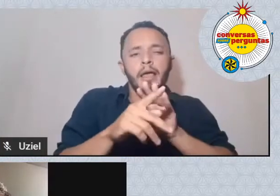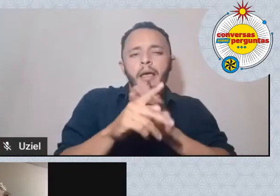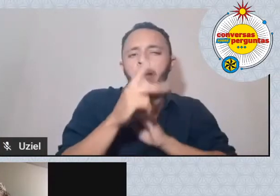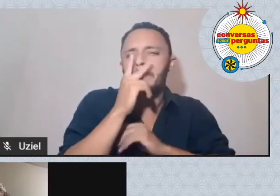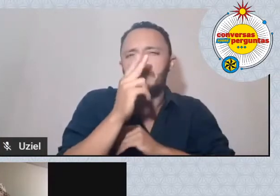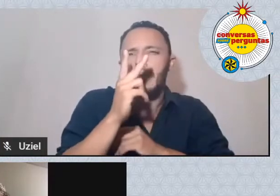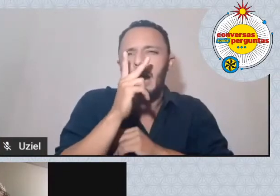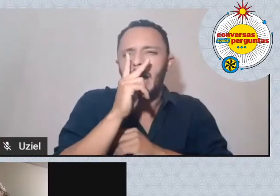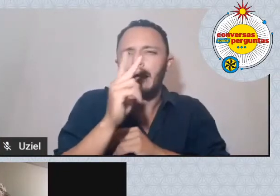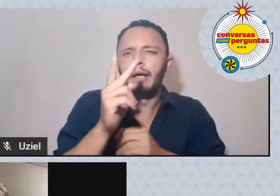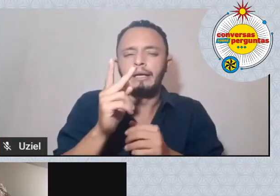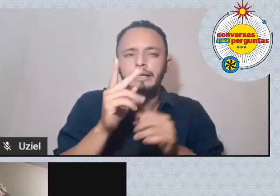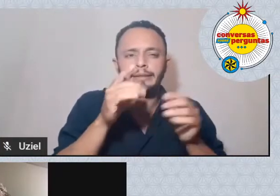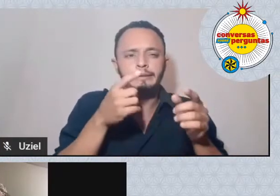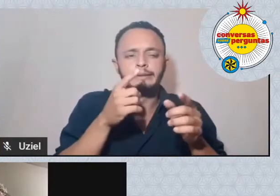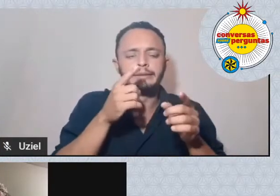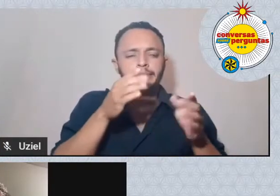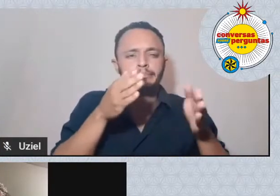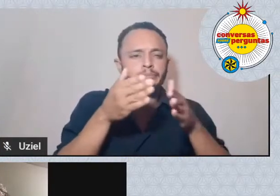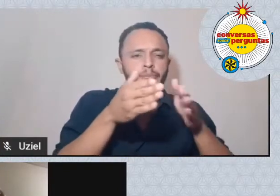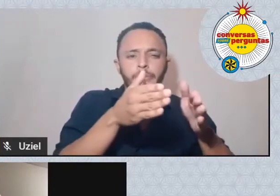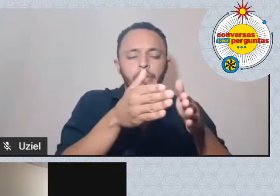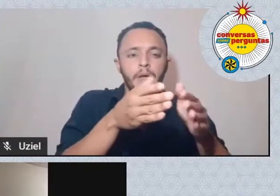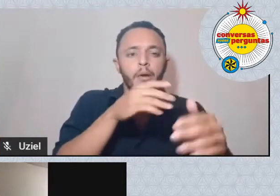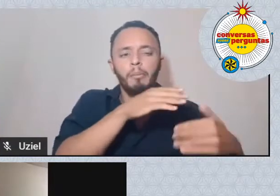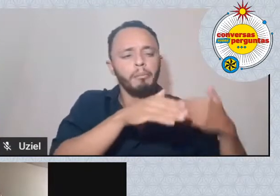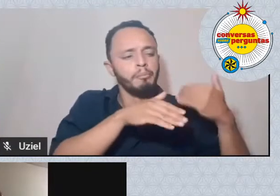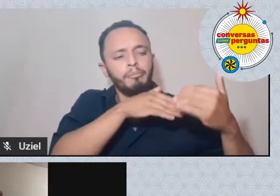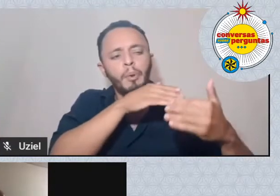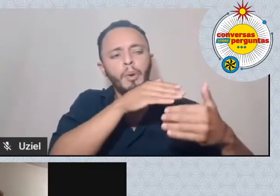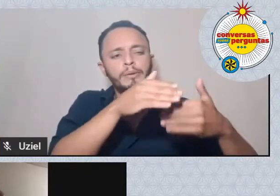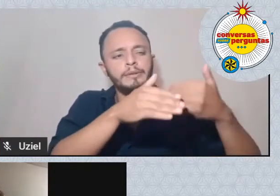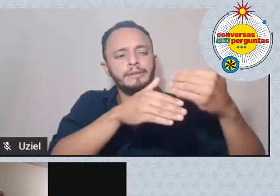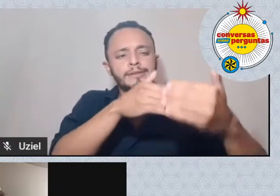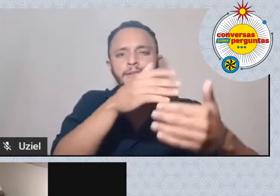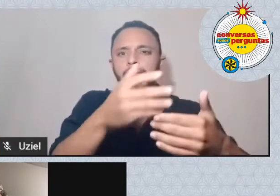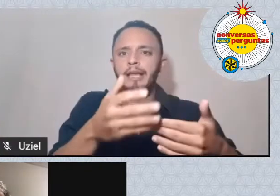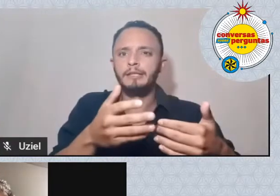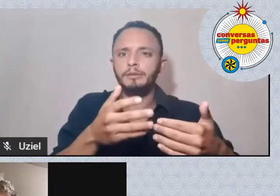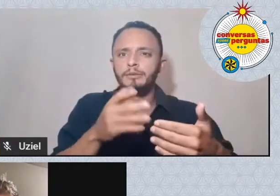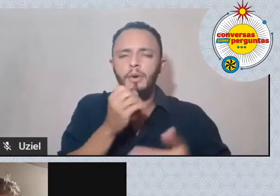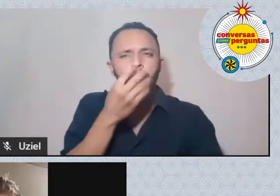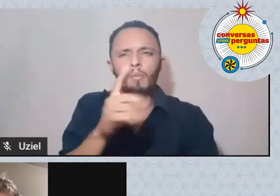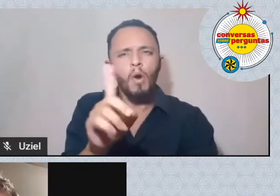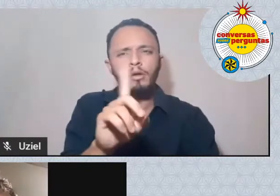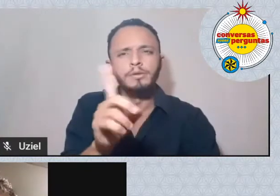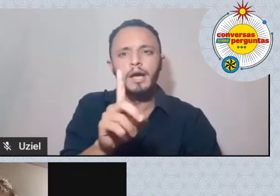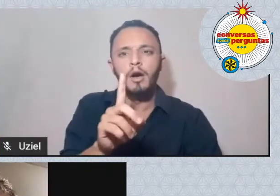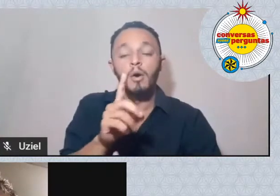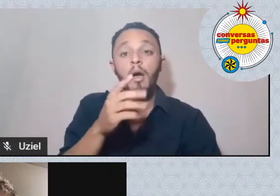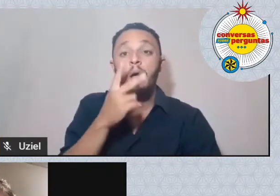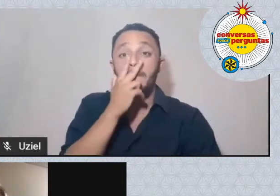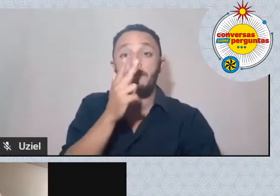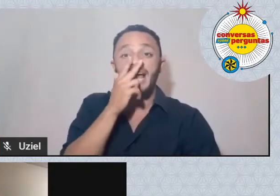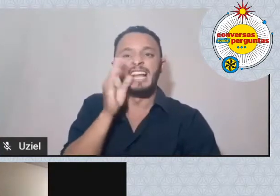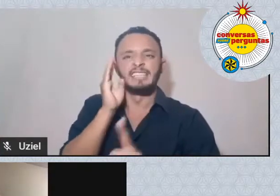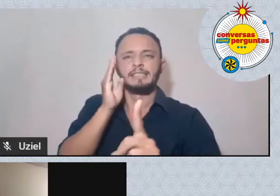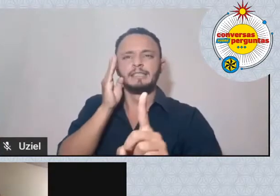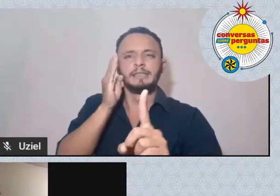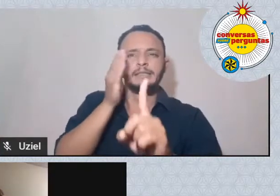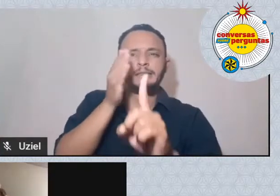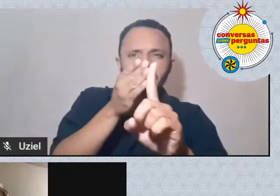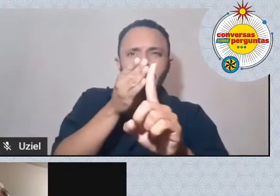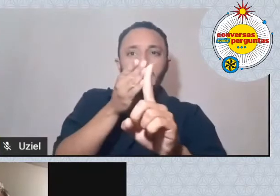se afinizar com um processo, né, ainda não tão legal, de indução de crises